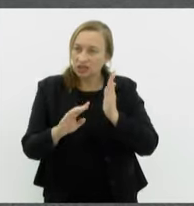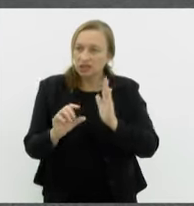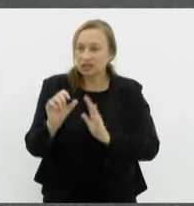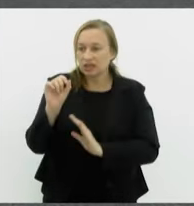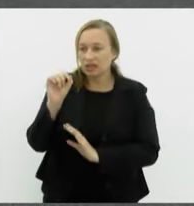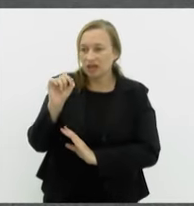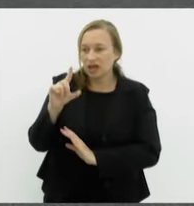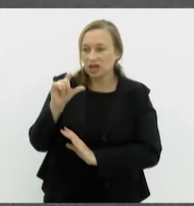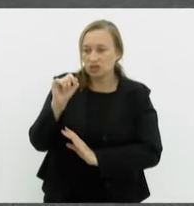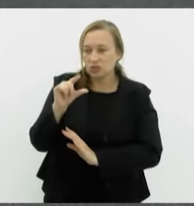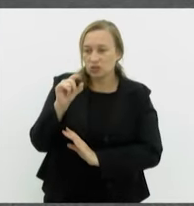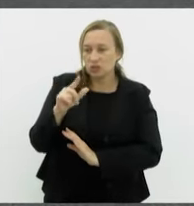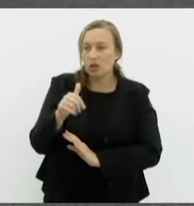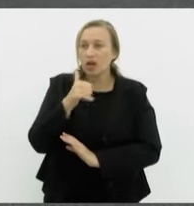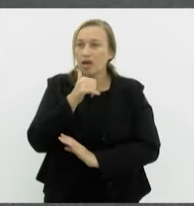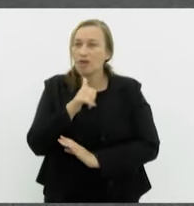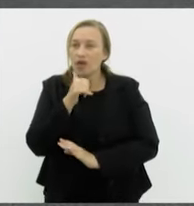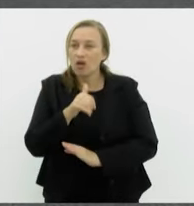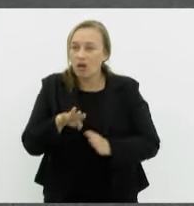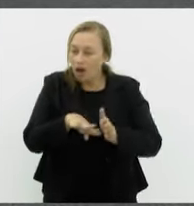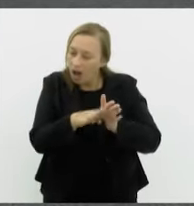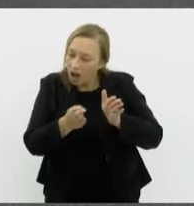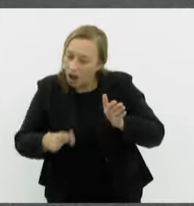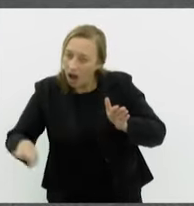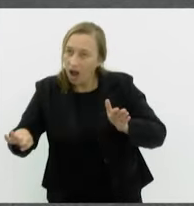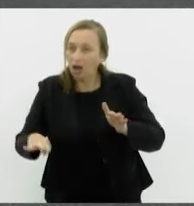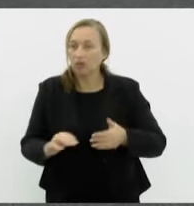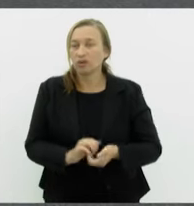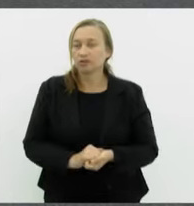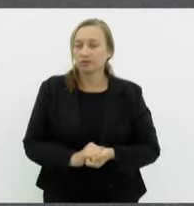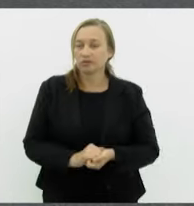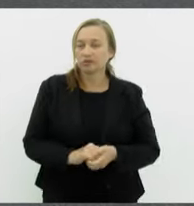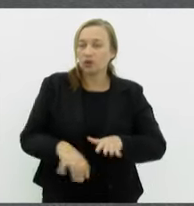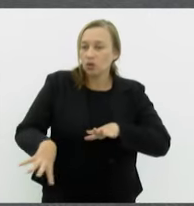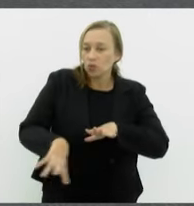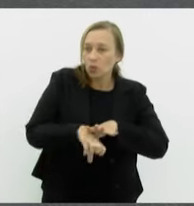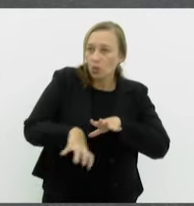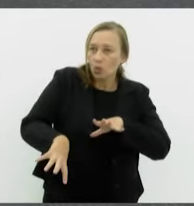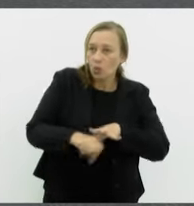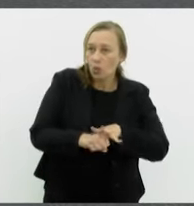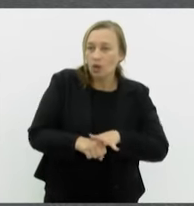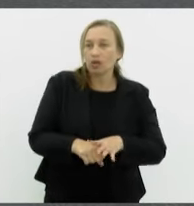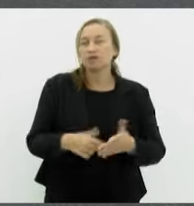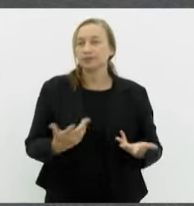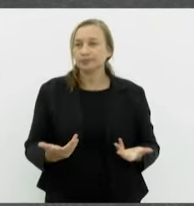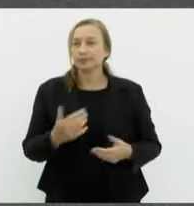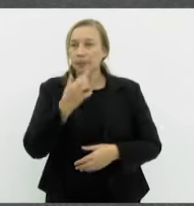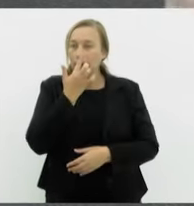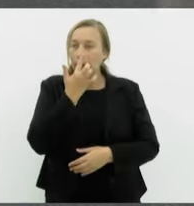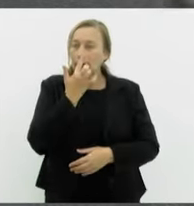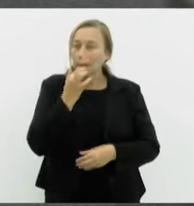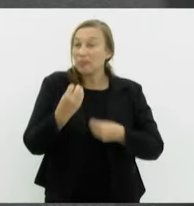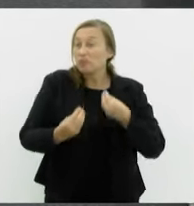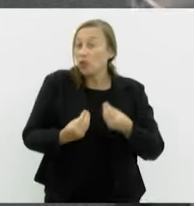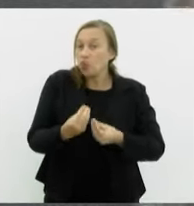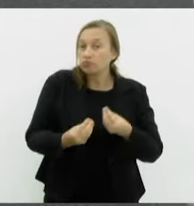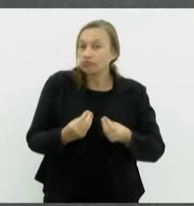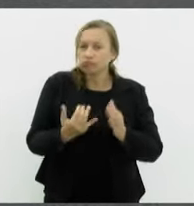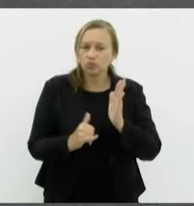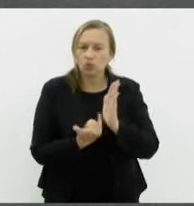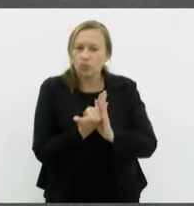Mas cada uma dessas três agendas tem vários subitens para medir, porque como o imposto não